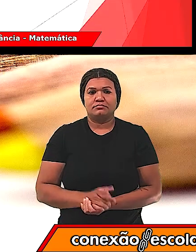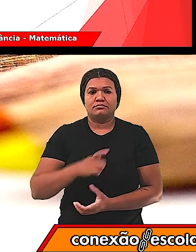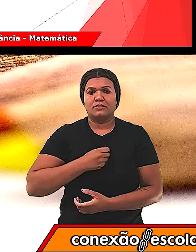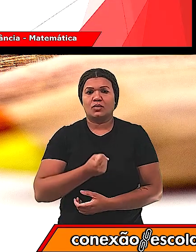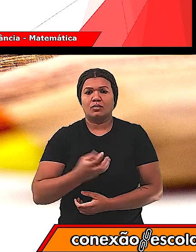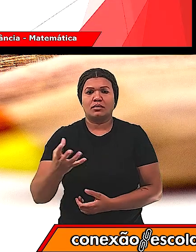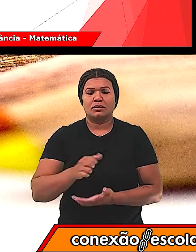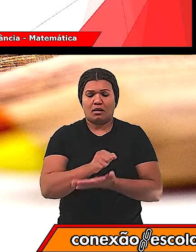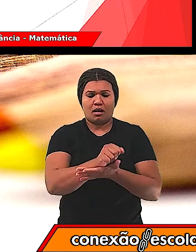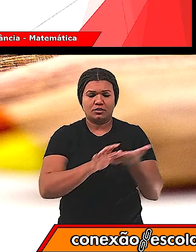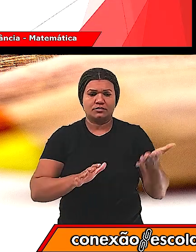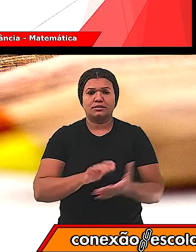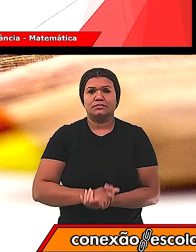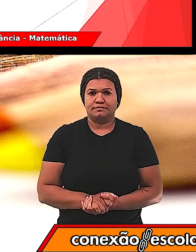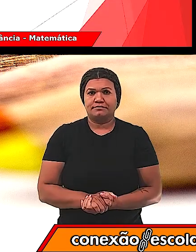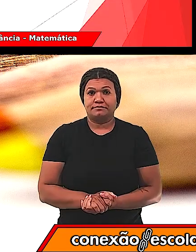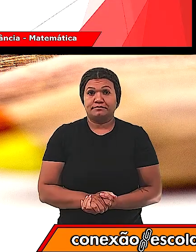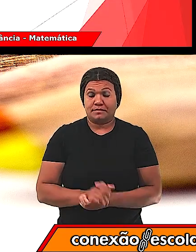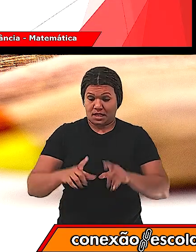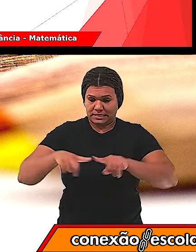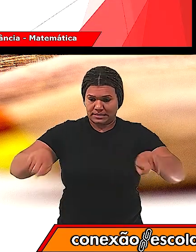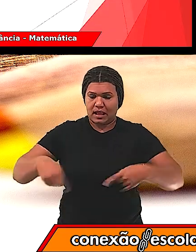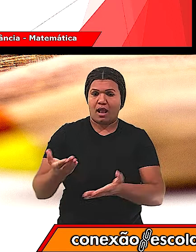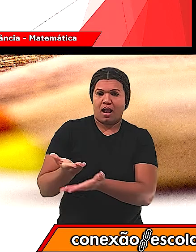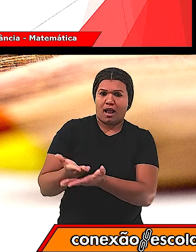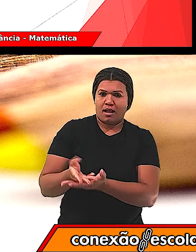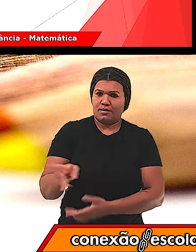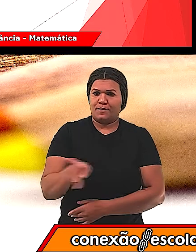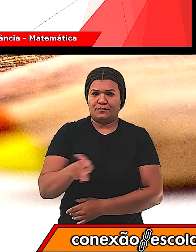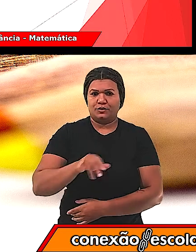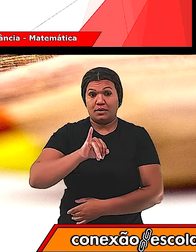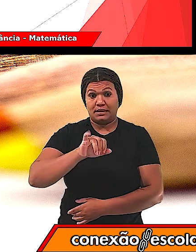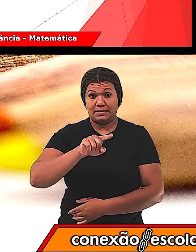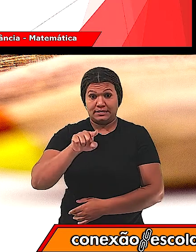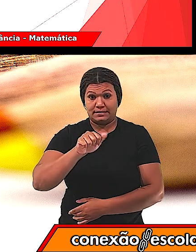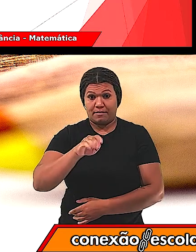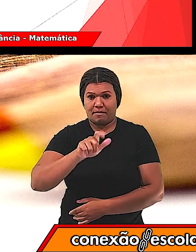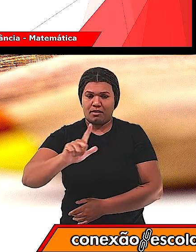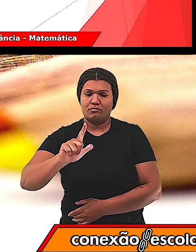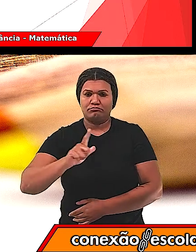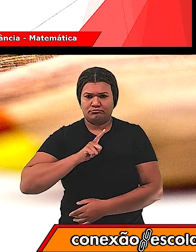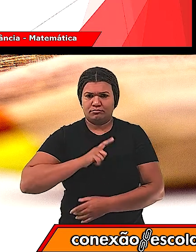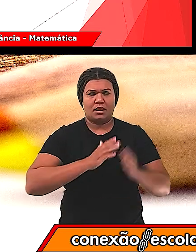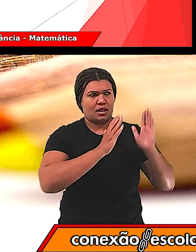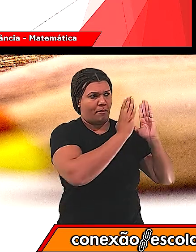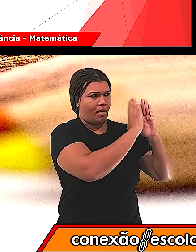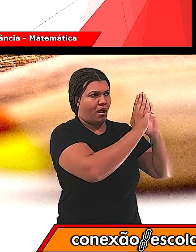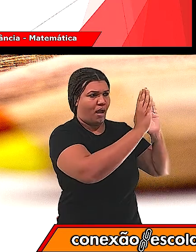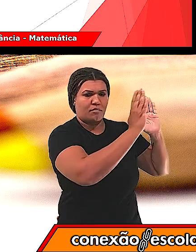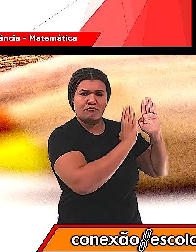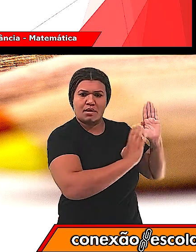Atividade do dia. Na sala de aula da professora Isabel, há uma estante com livros. Ela separou